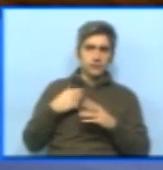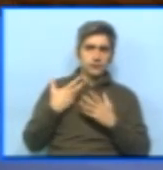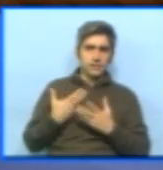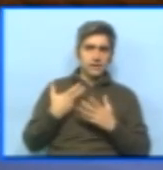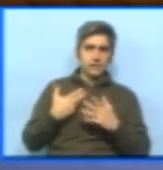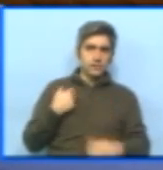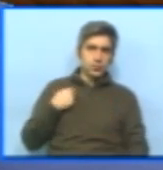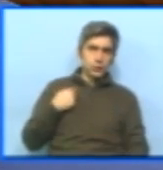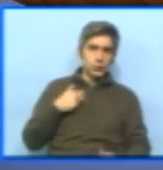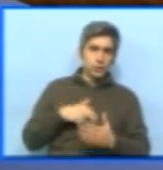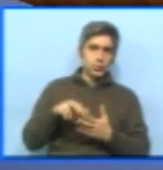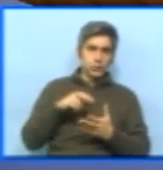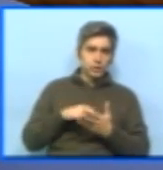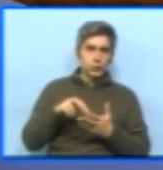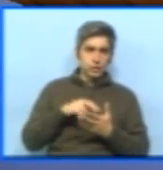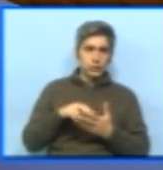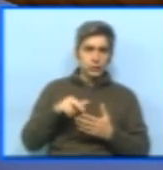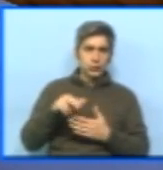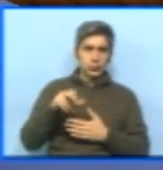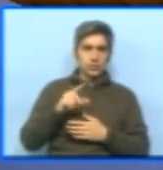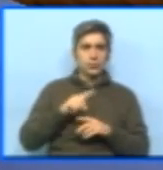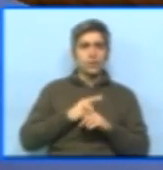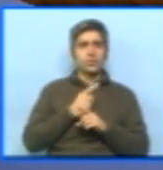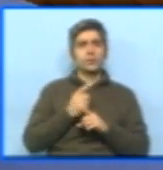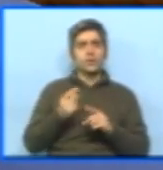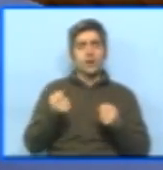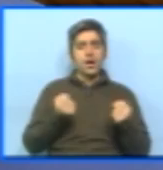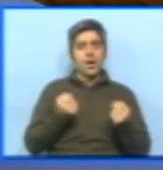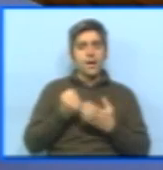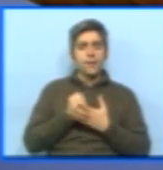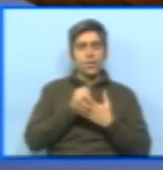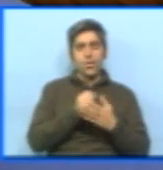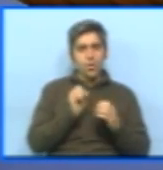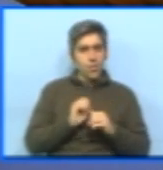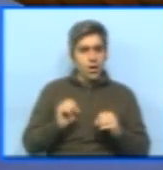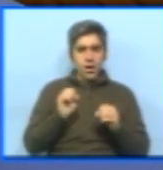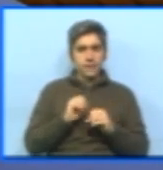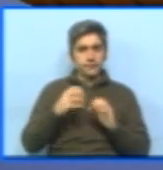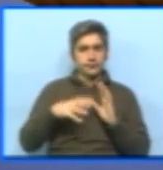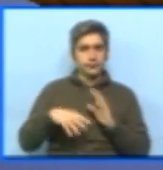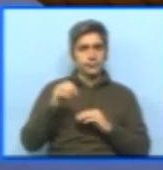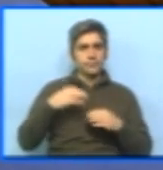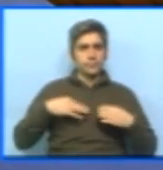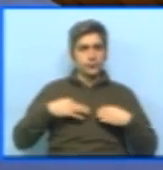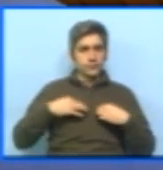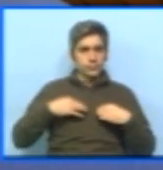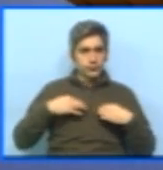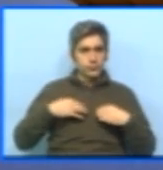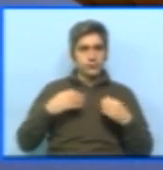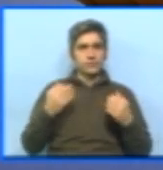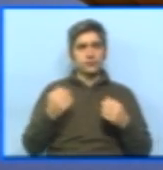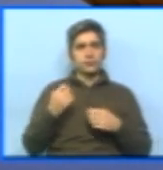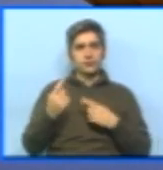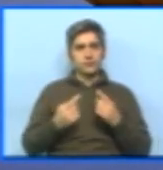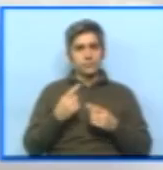começa a pesar ao fim de algum tempo. Mas não temos carros de apoio, ou seja, aquilo que levamos, da roupa,